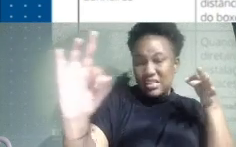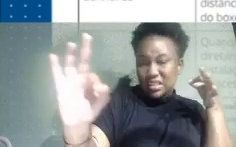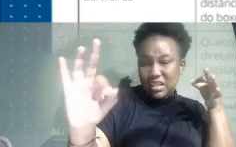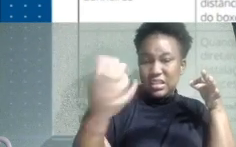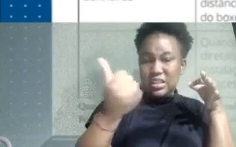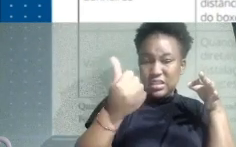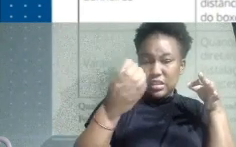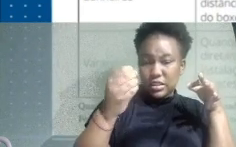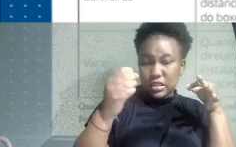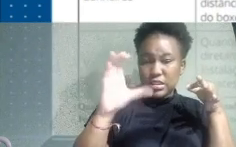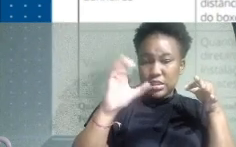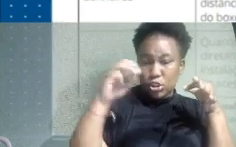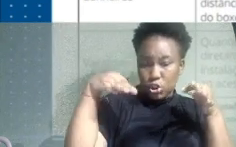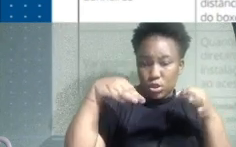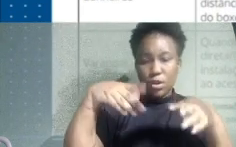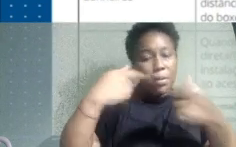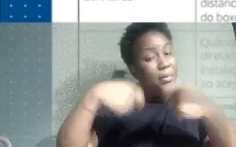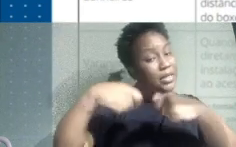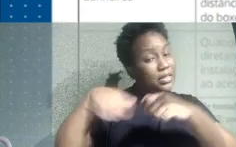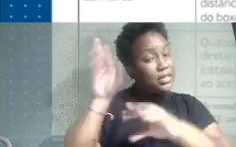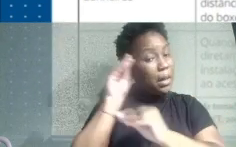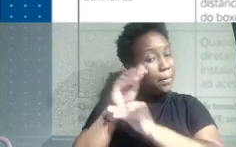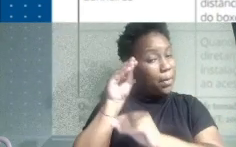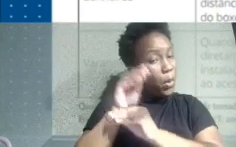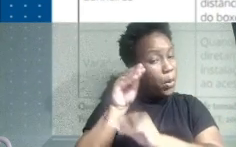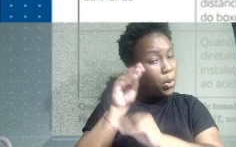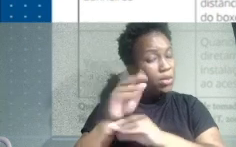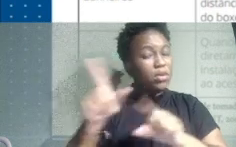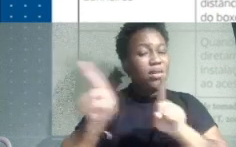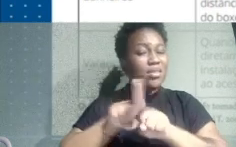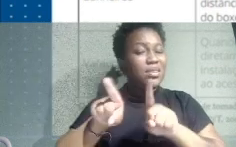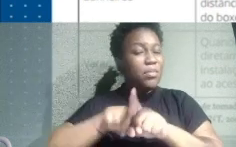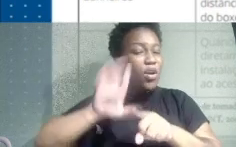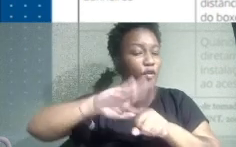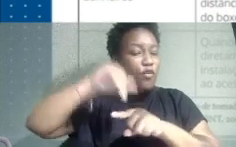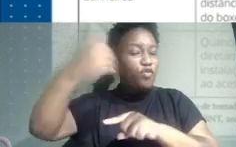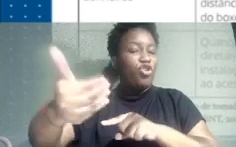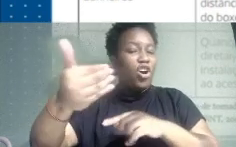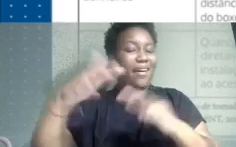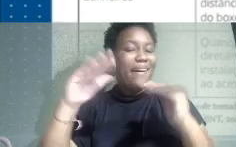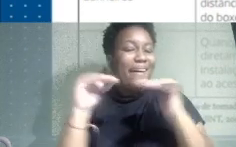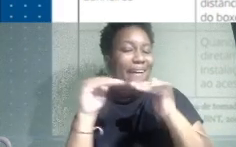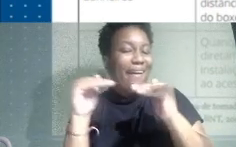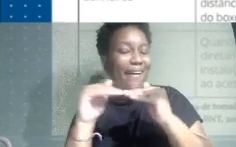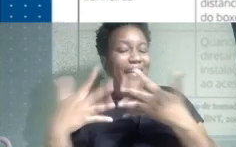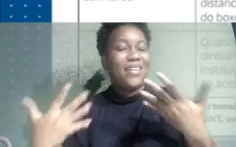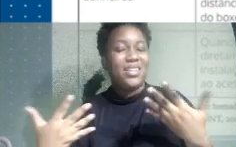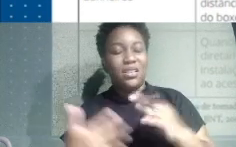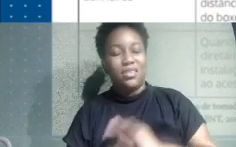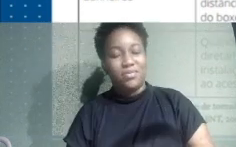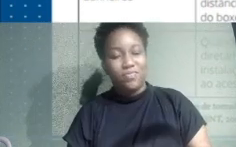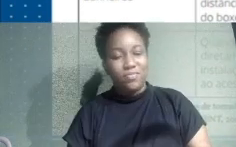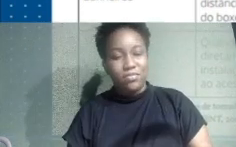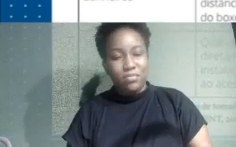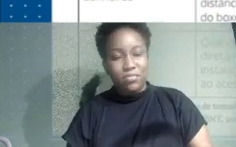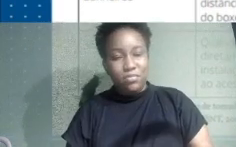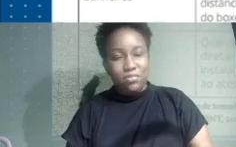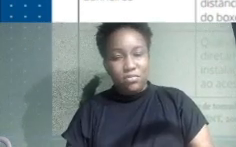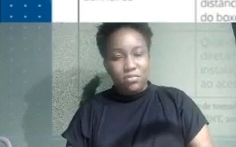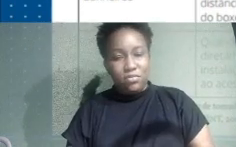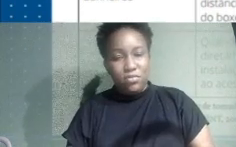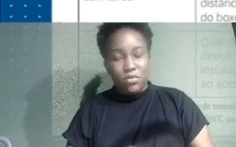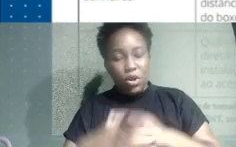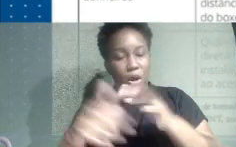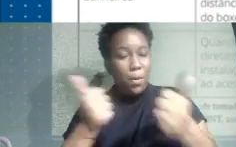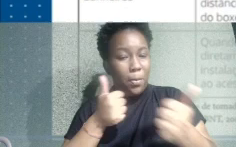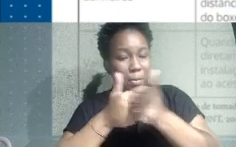uma certa proteção ali daquela tomada, né? E uma varanda, quando não instalada diretamente no local, a sua instalação deve ser próxima ao